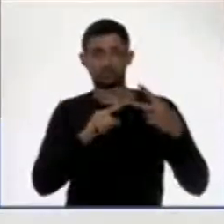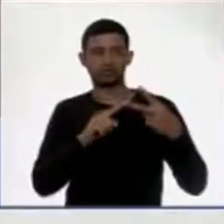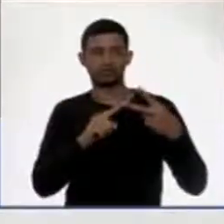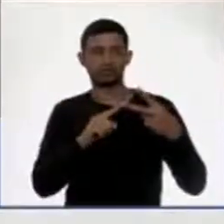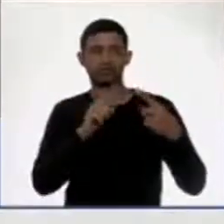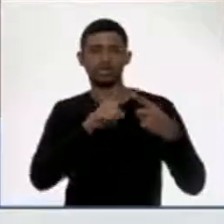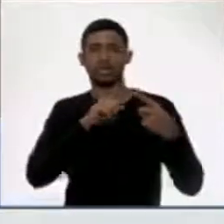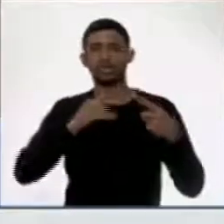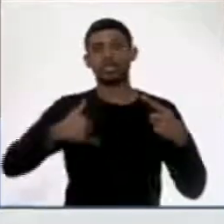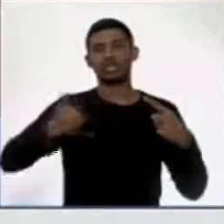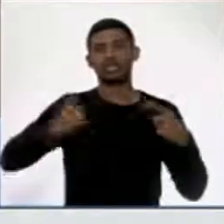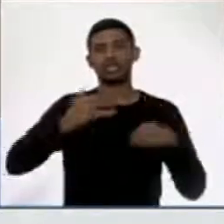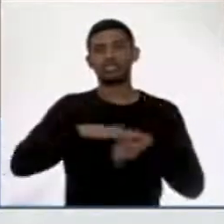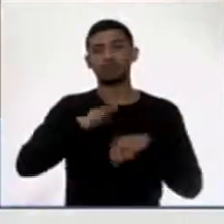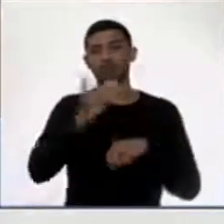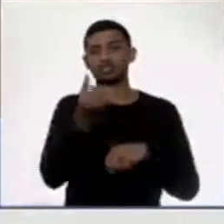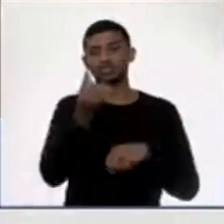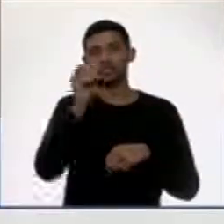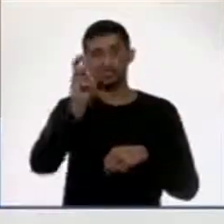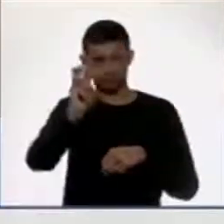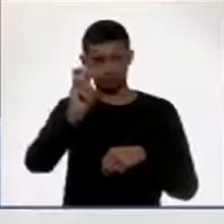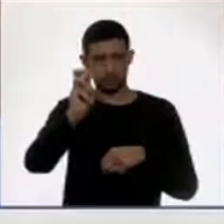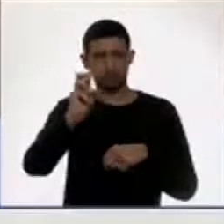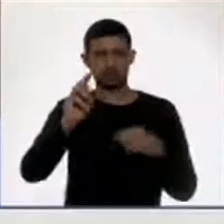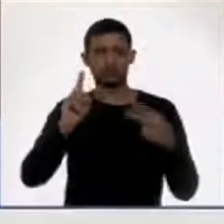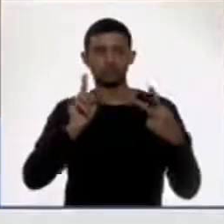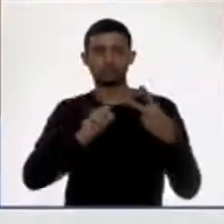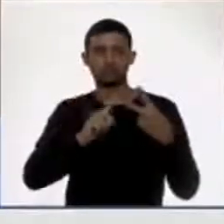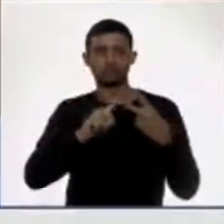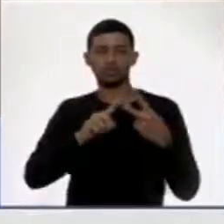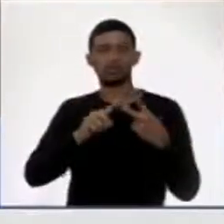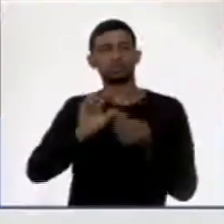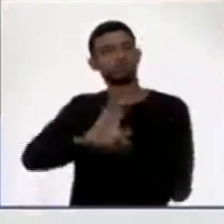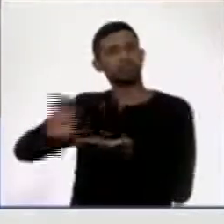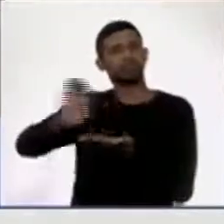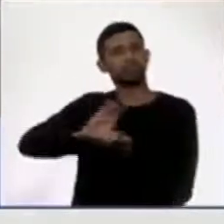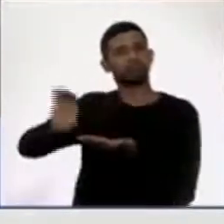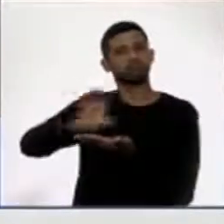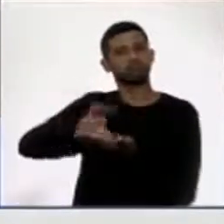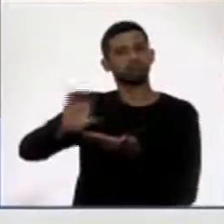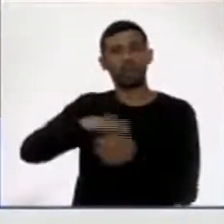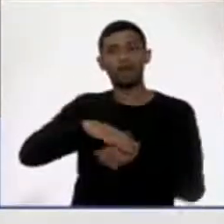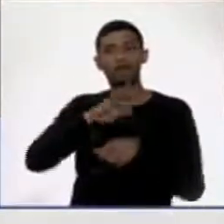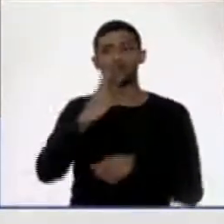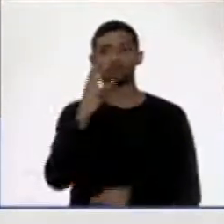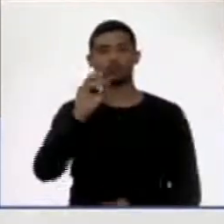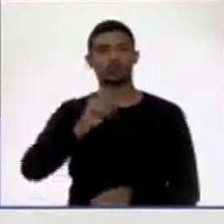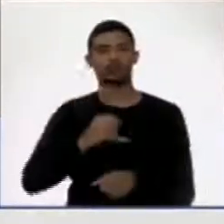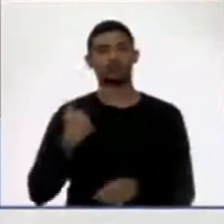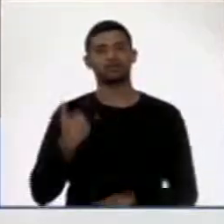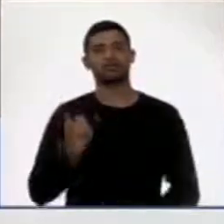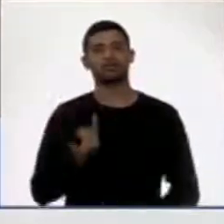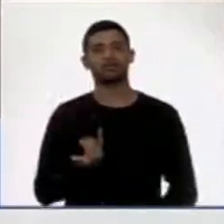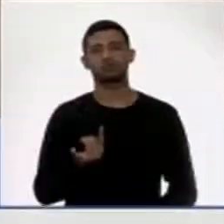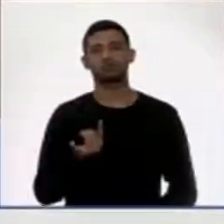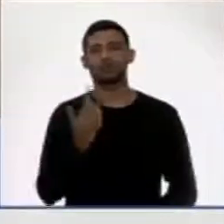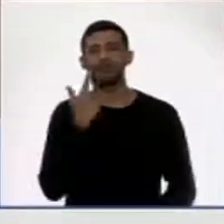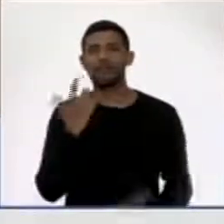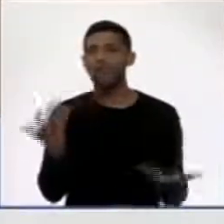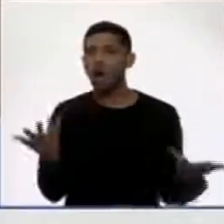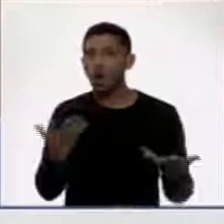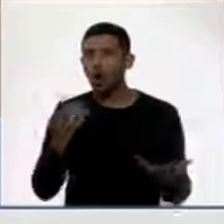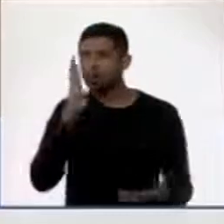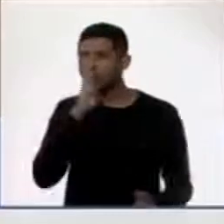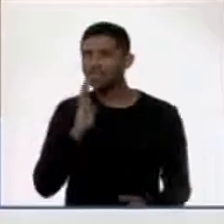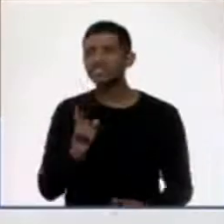mais de 65 anos e contribuir por mais de 40 anos. Qual trabalhador hoje no